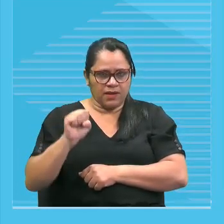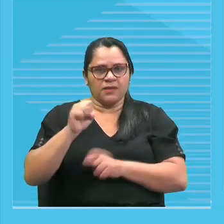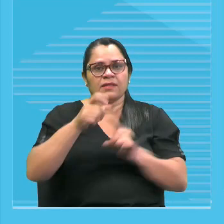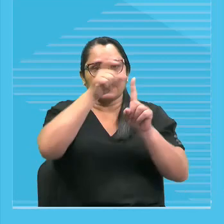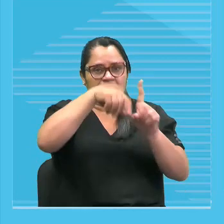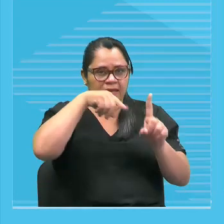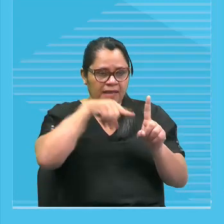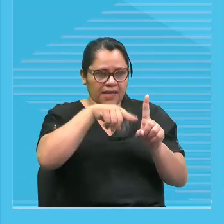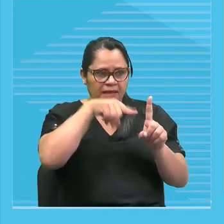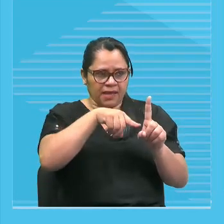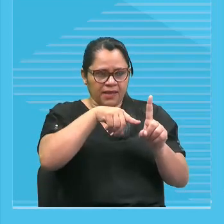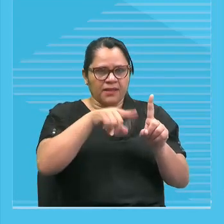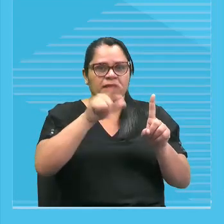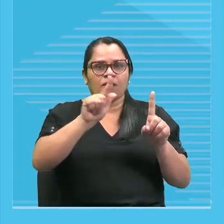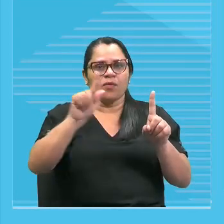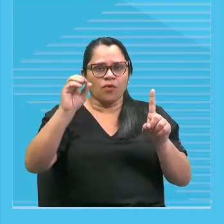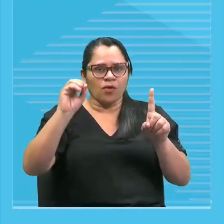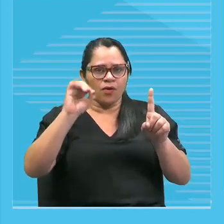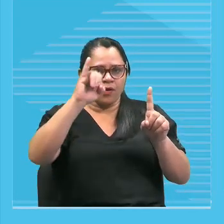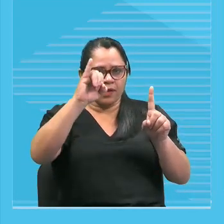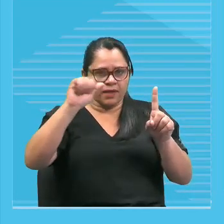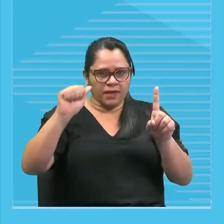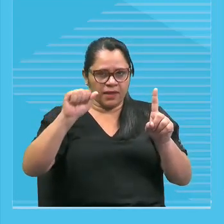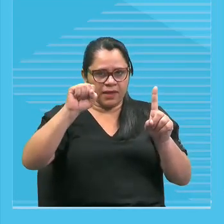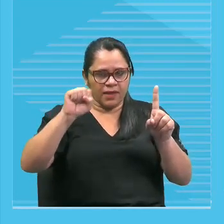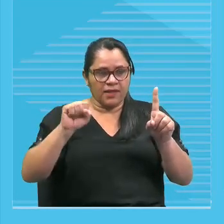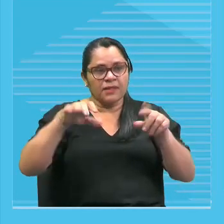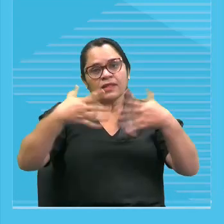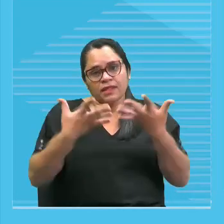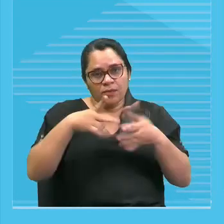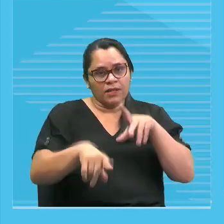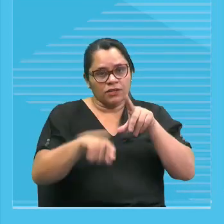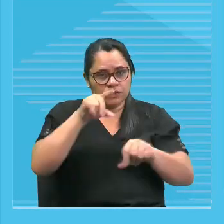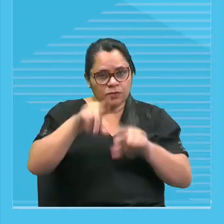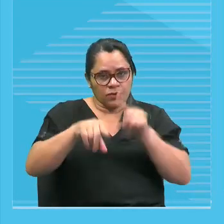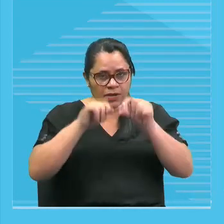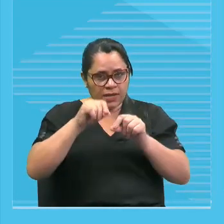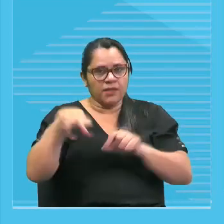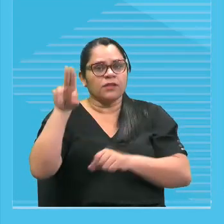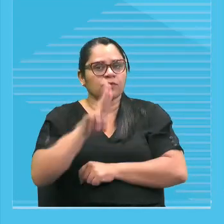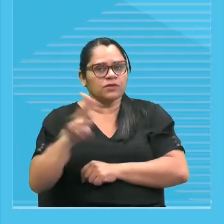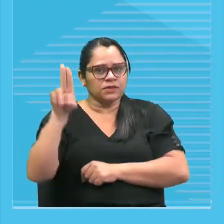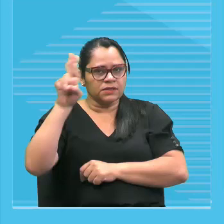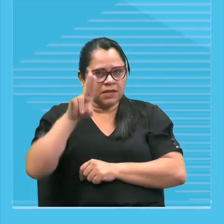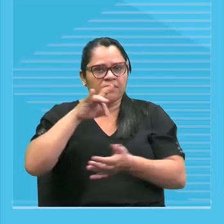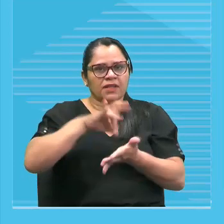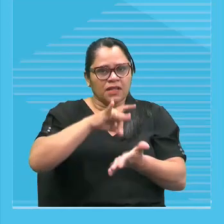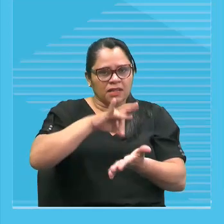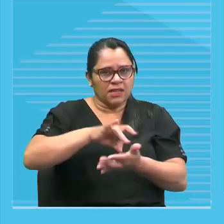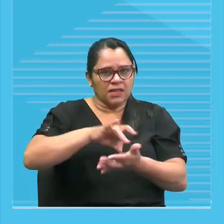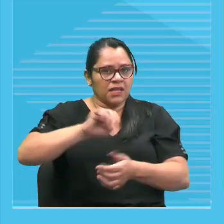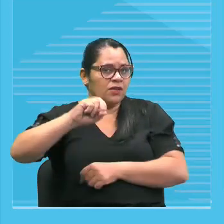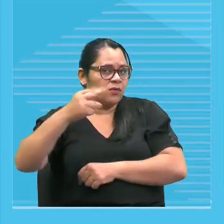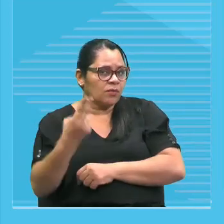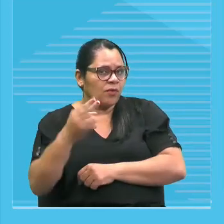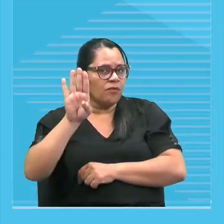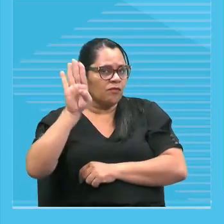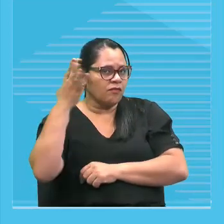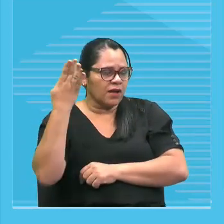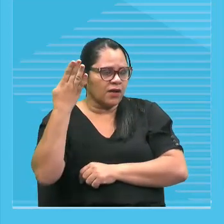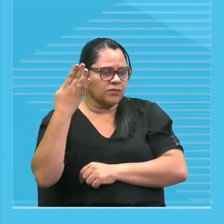aí você vai julgar se os itens são verdadeiros ou falsos cuidado que tá em português cuidado com a falsa